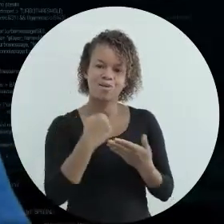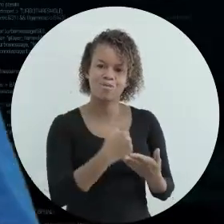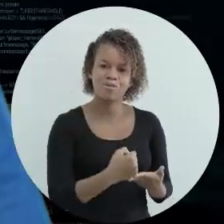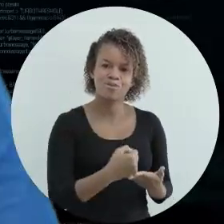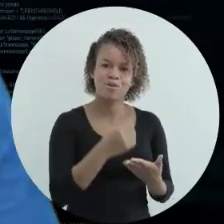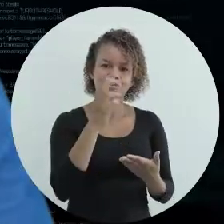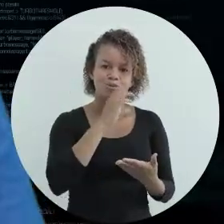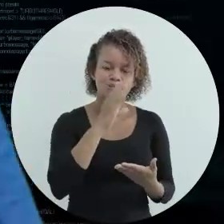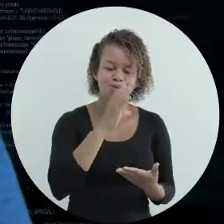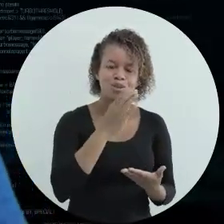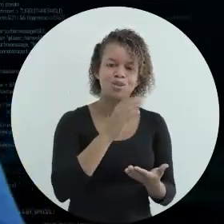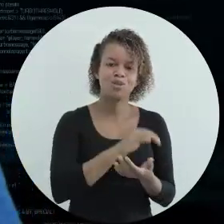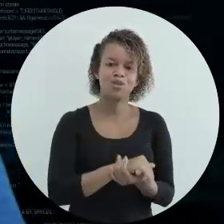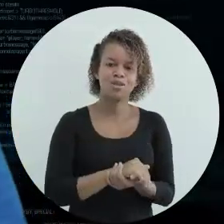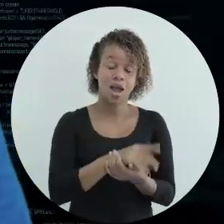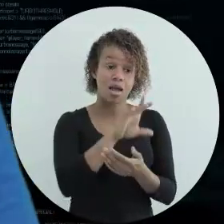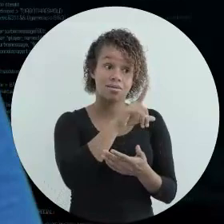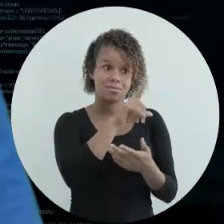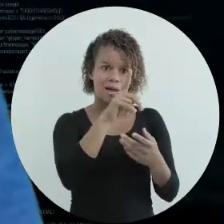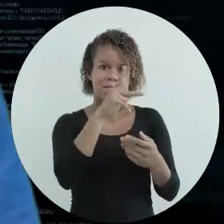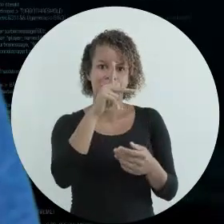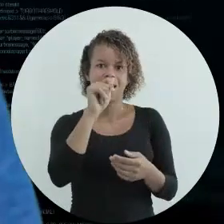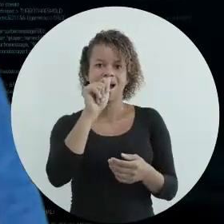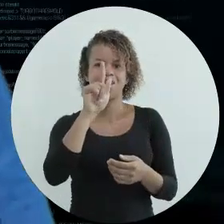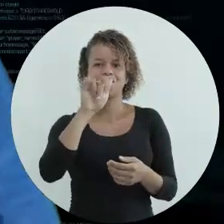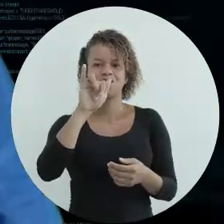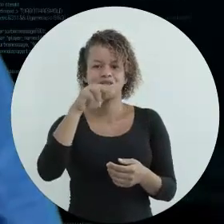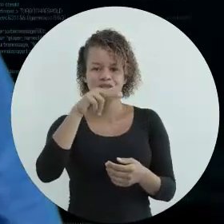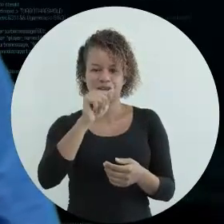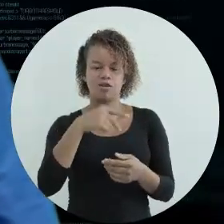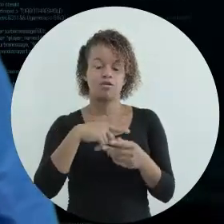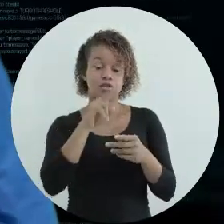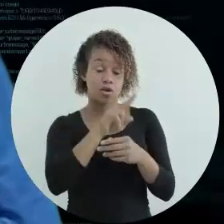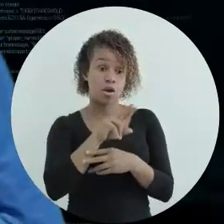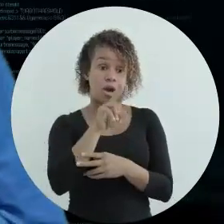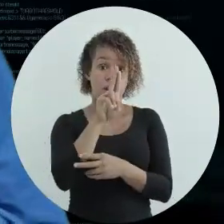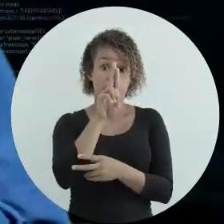essa página. Então, quando você coloca a URL, quando você coloca